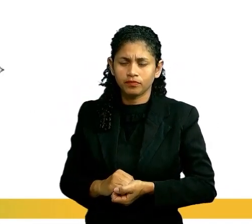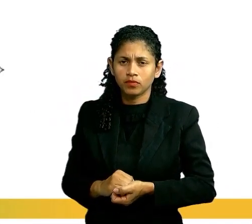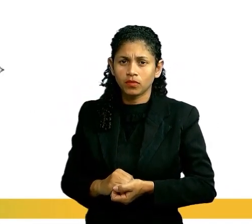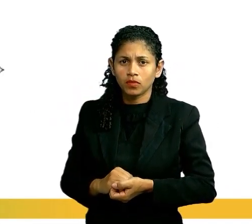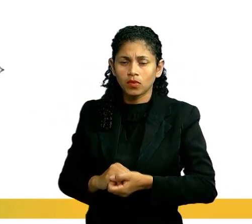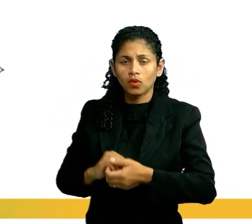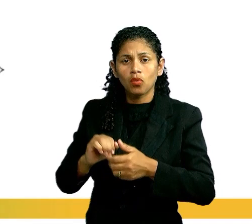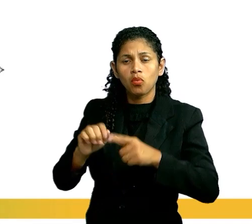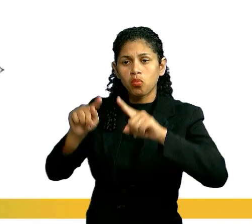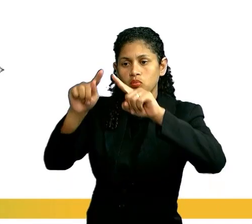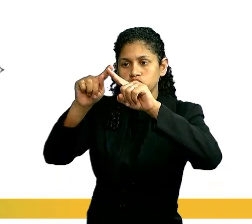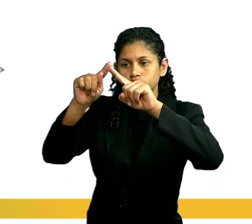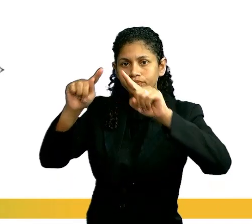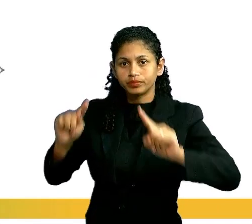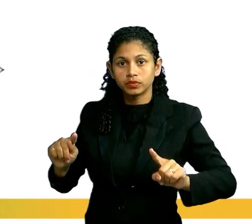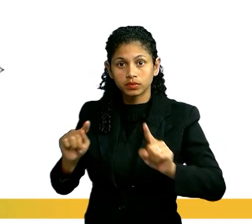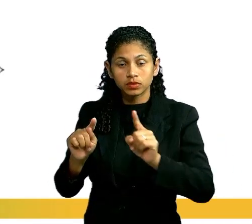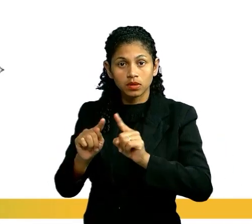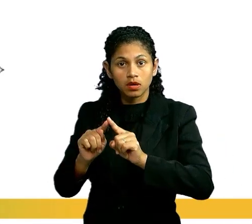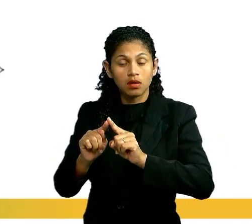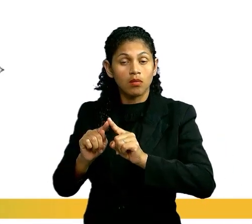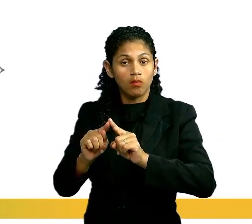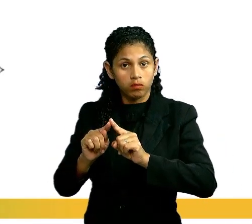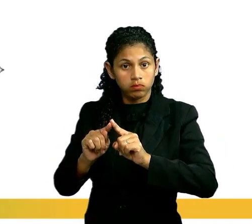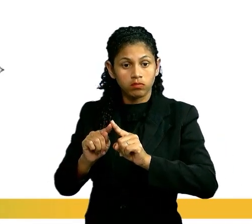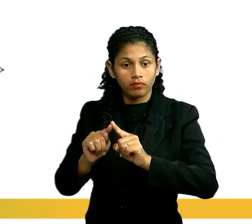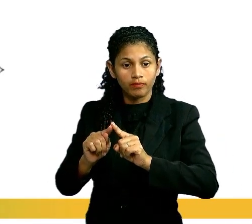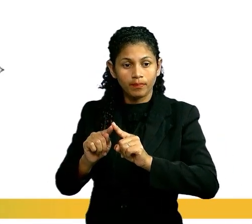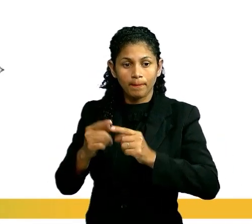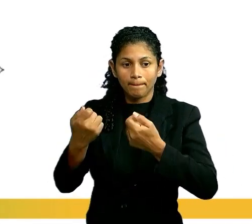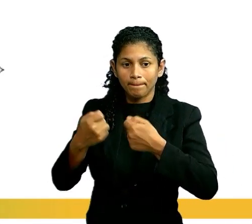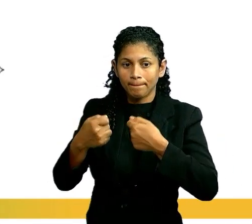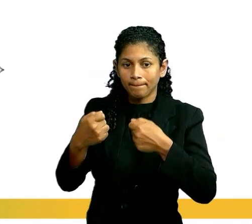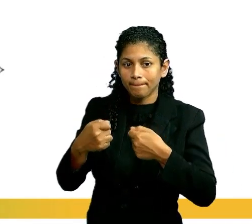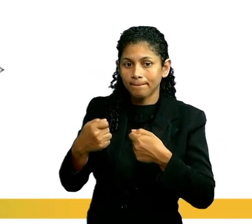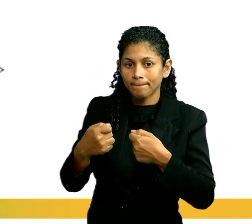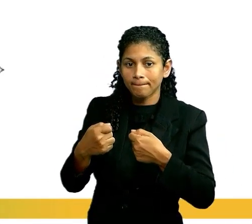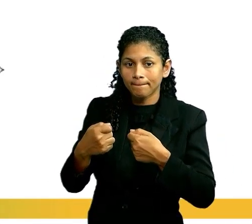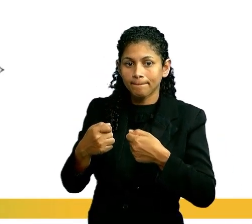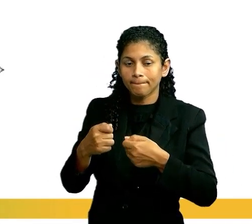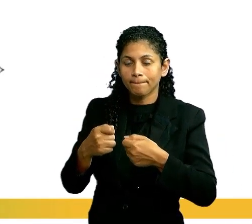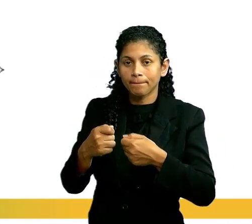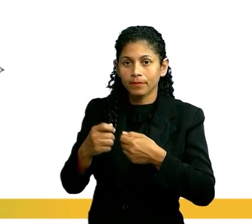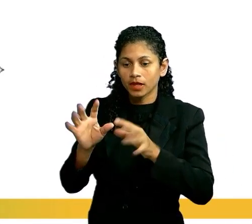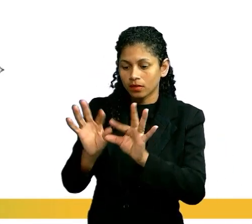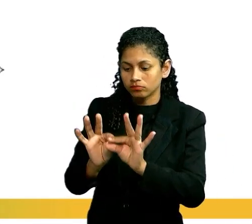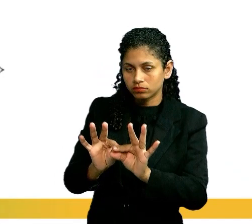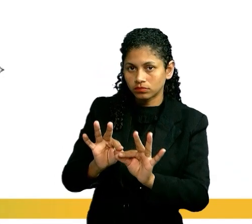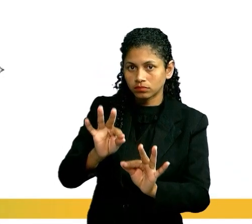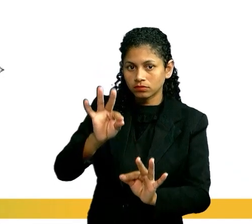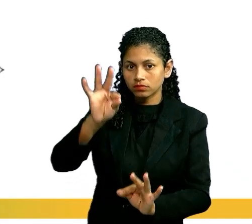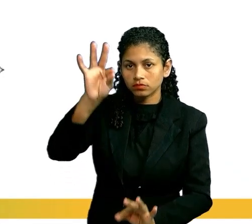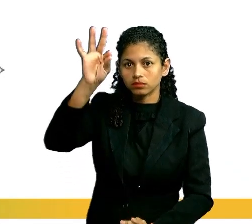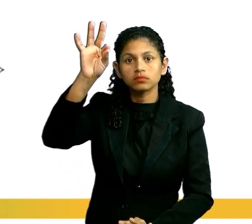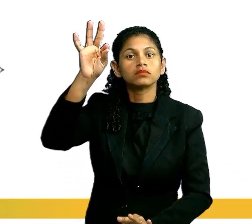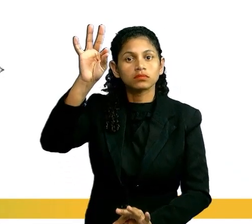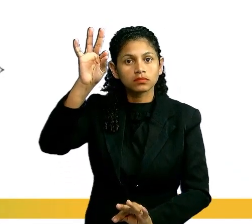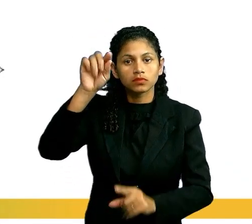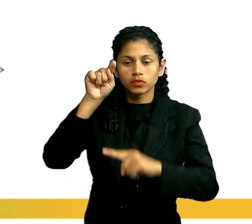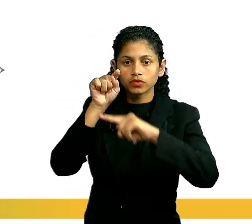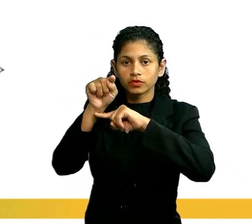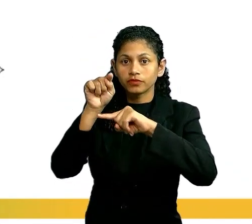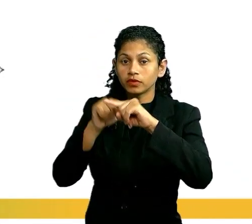triângulo maior, eu vou calcular agora a tangente desse ângulo, que é 30, que é a altura dividido por essa